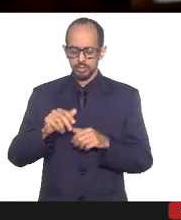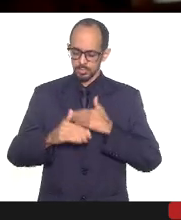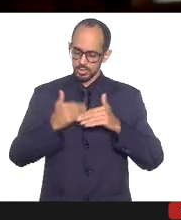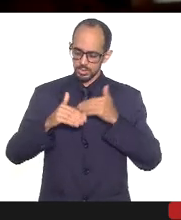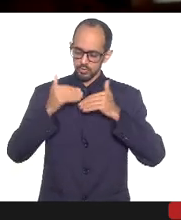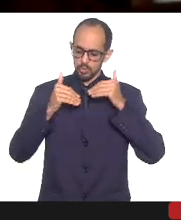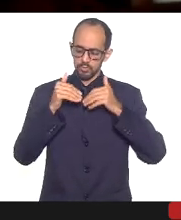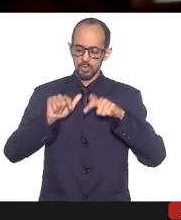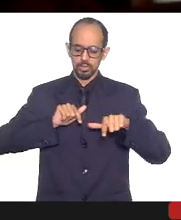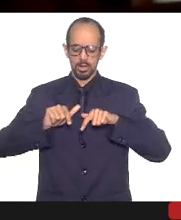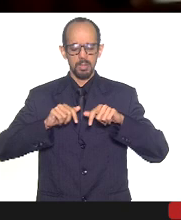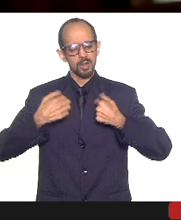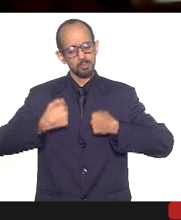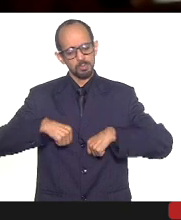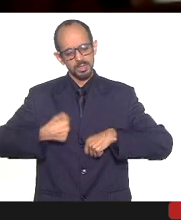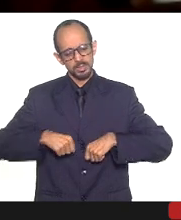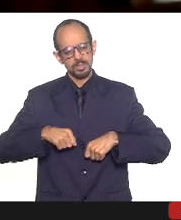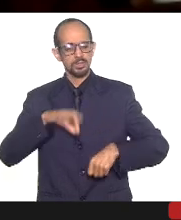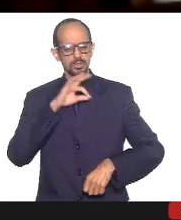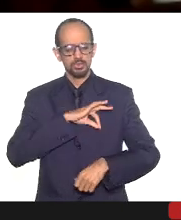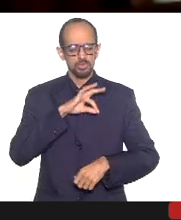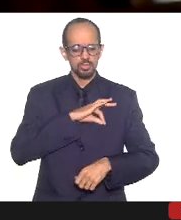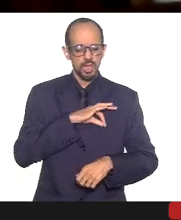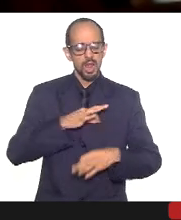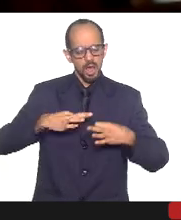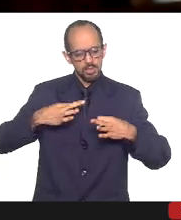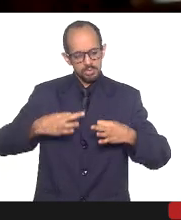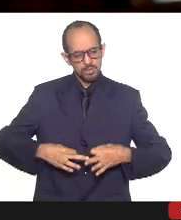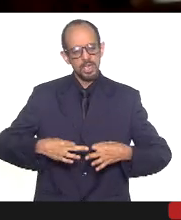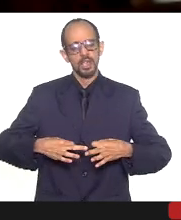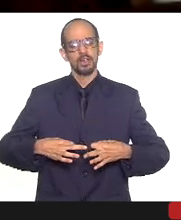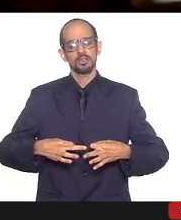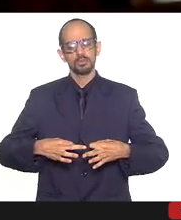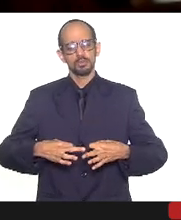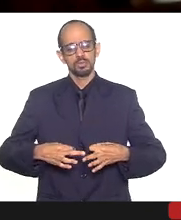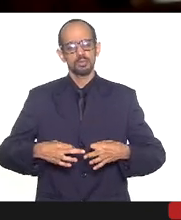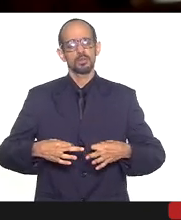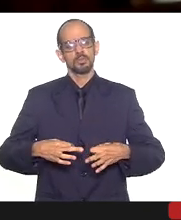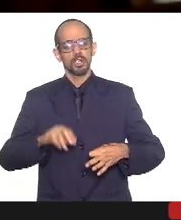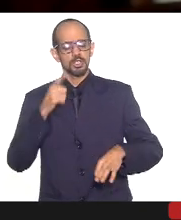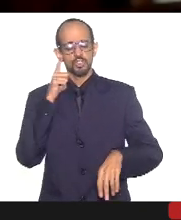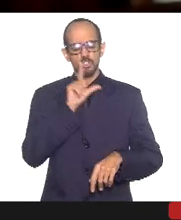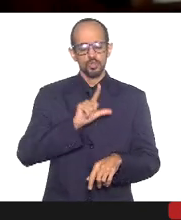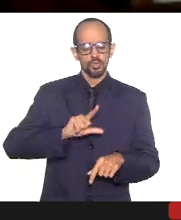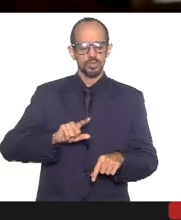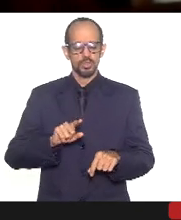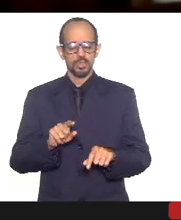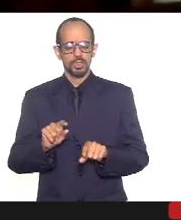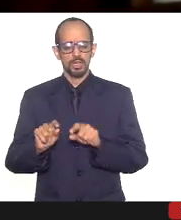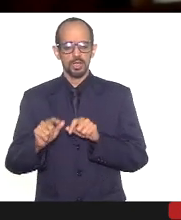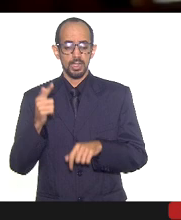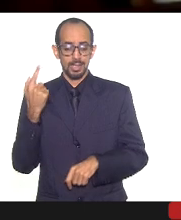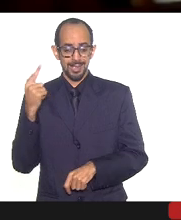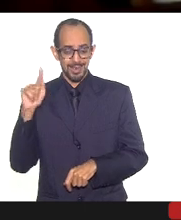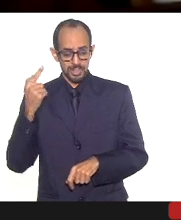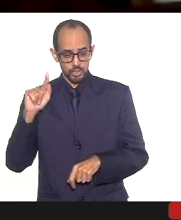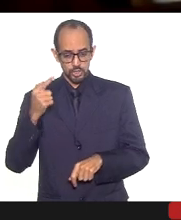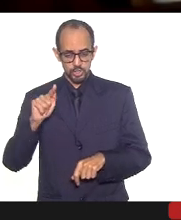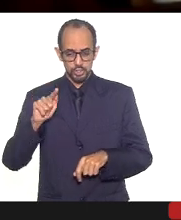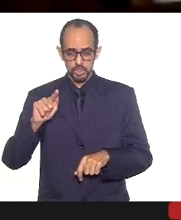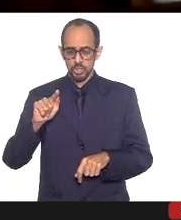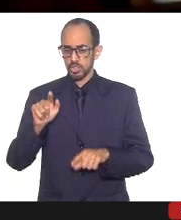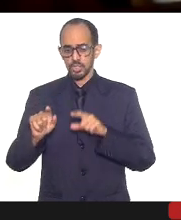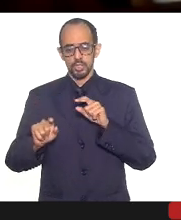trabalho, necessita também de ter uma boa remuneração para que a gente possa garantir que